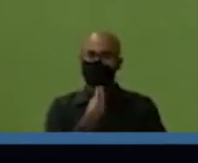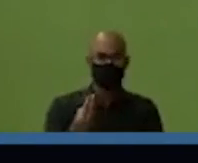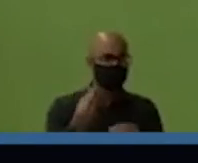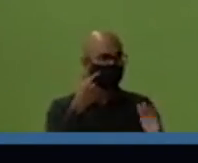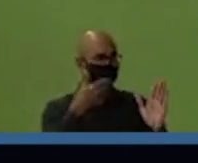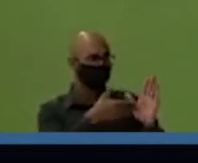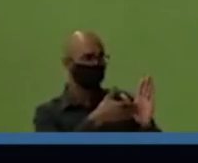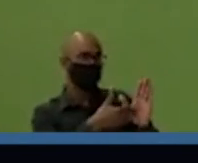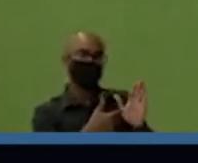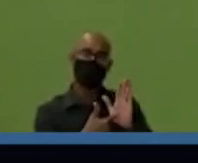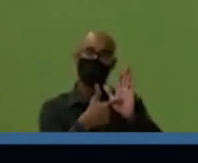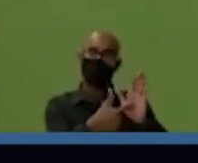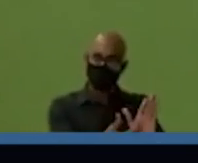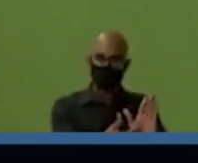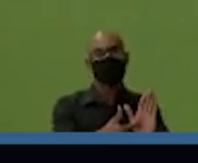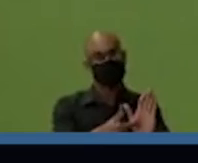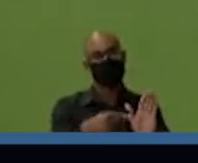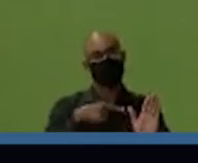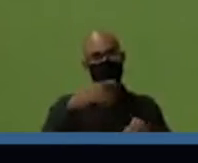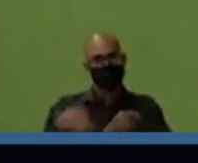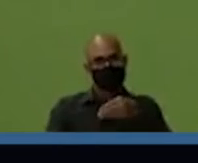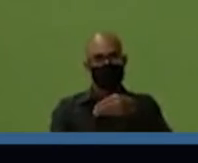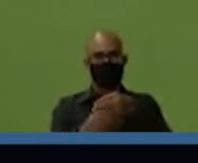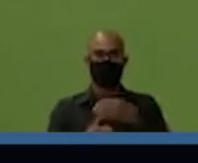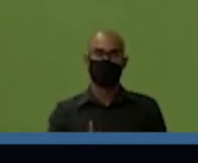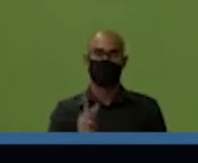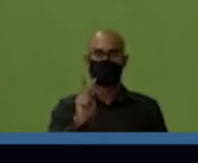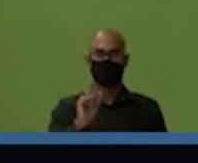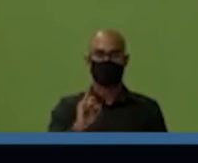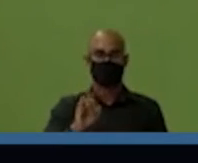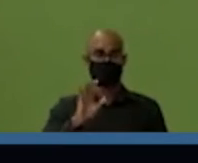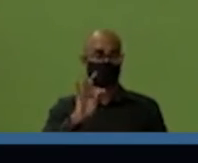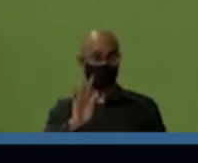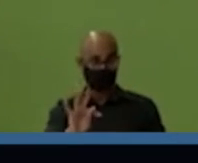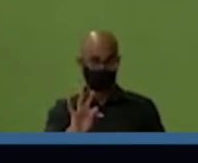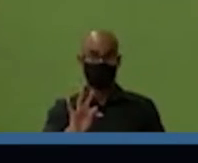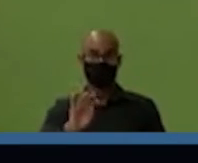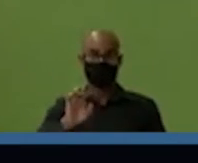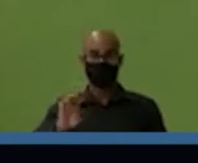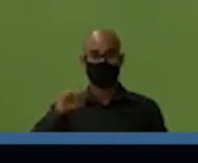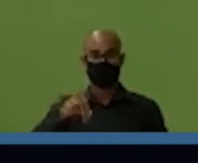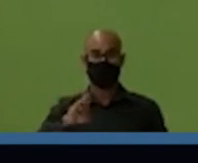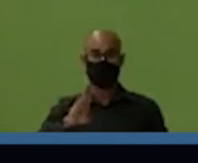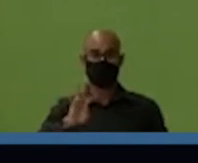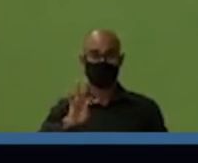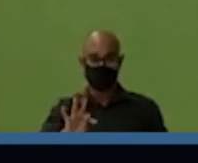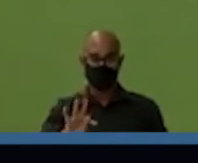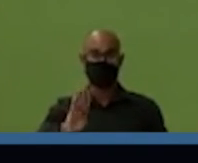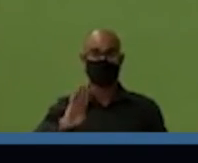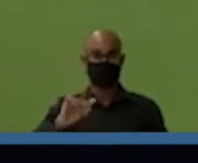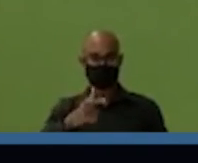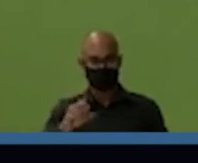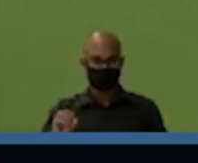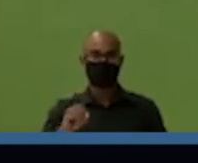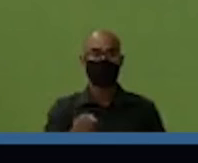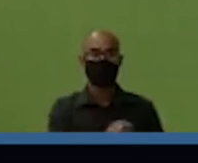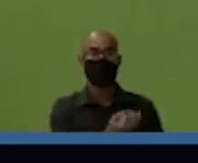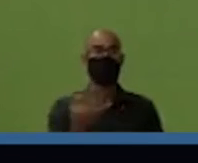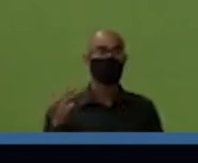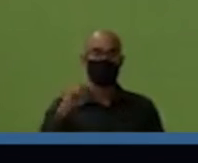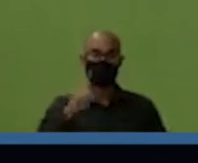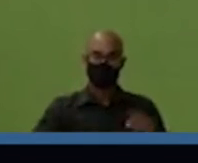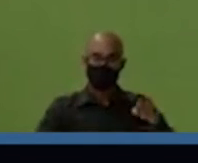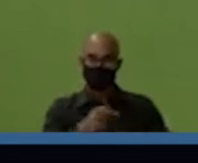Ministério estava o chamado kit intubação. E esse quantitativo de medicamentos